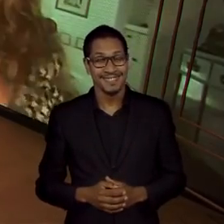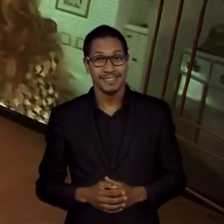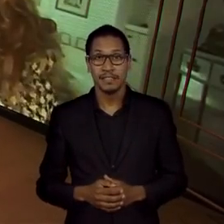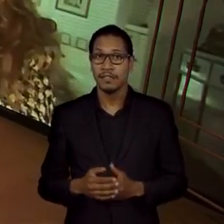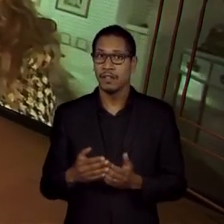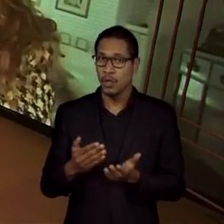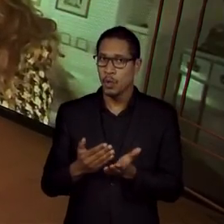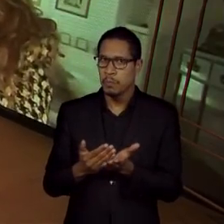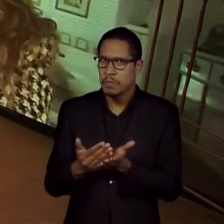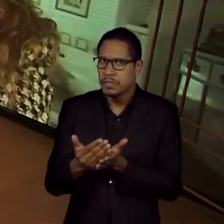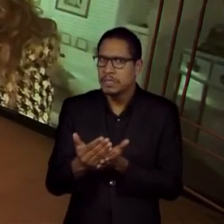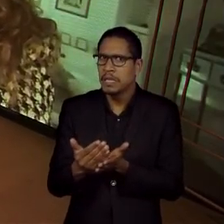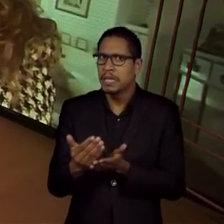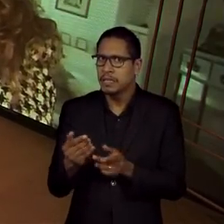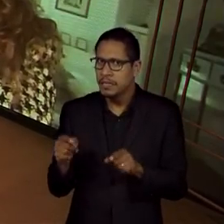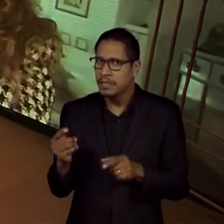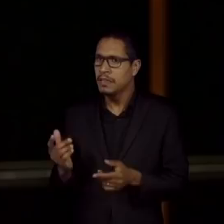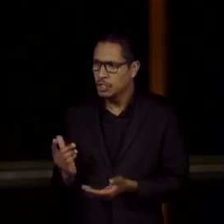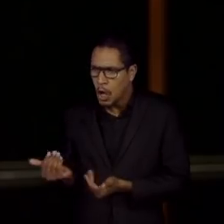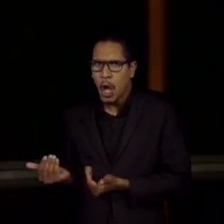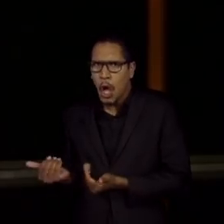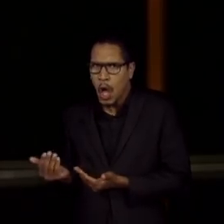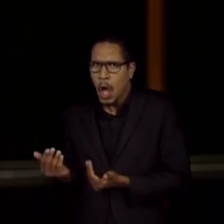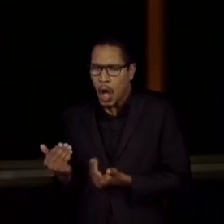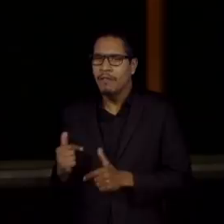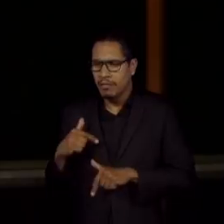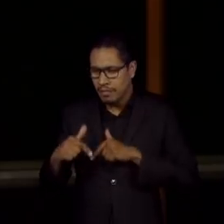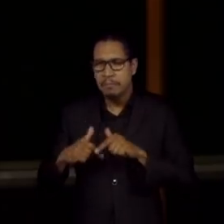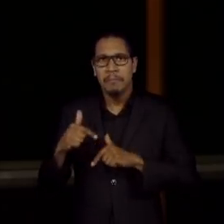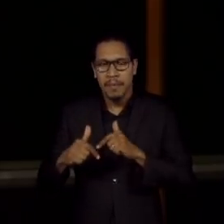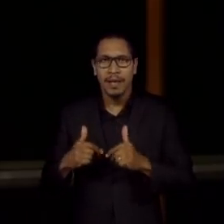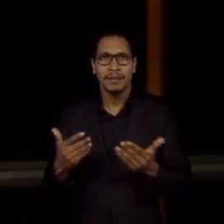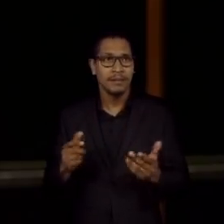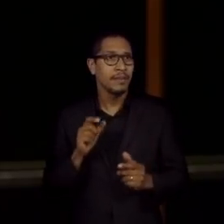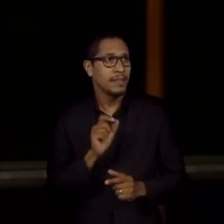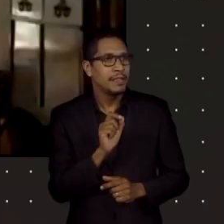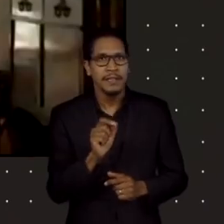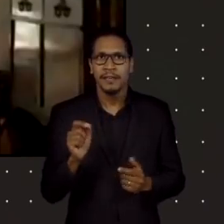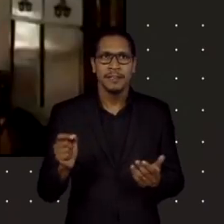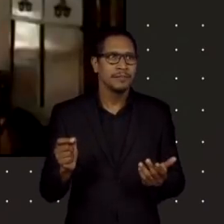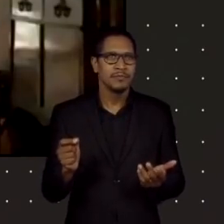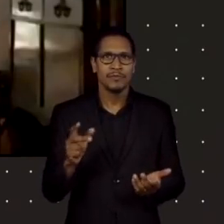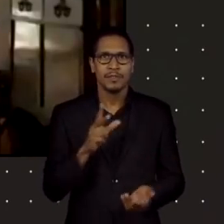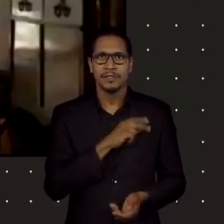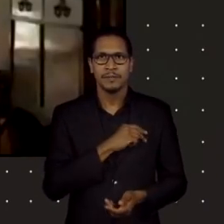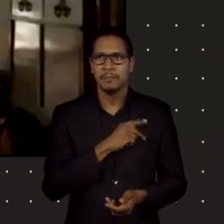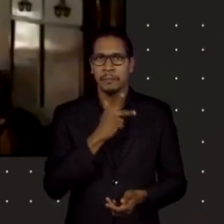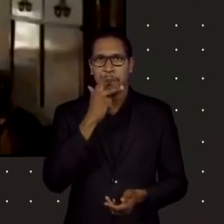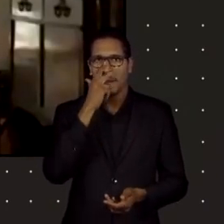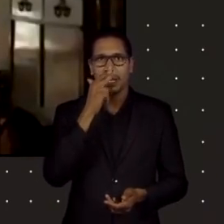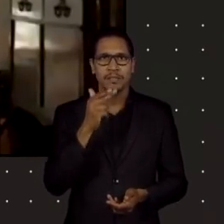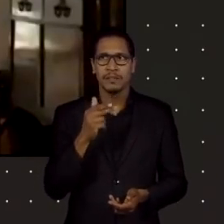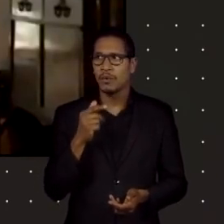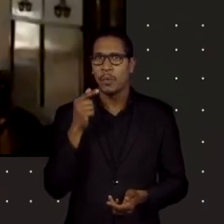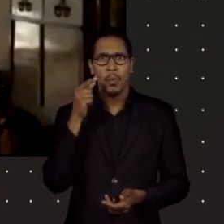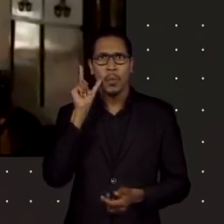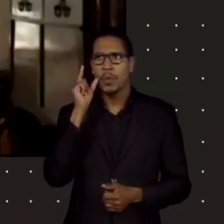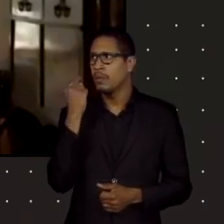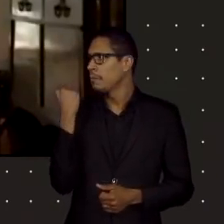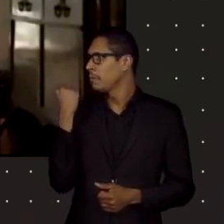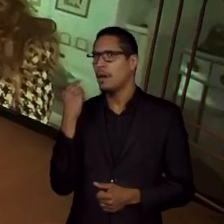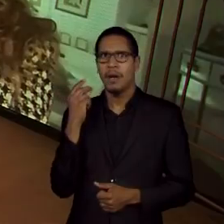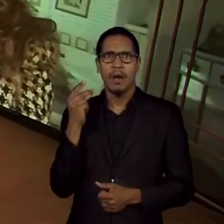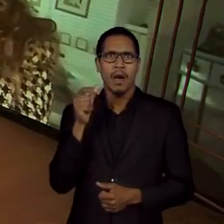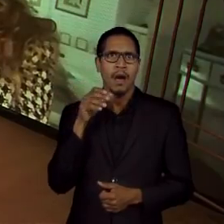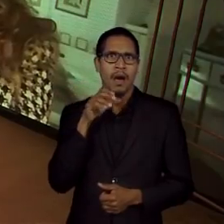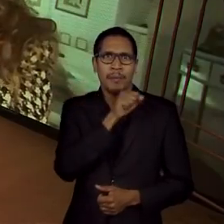muito, muito cedo e muitas coisas, né? Parece que foi ontem tudo isso, né? Uma mudança muito